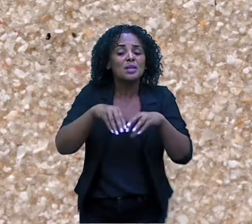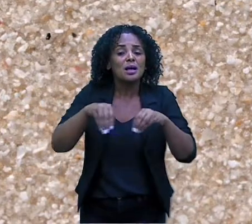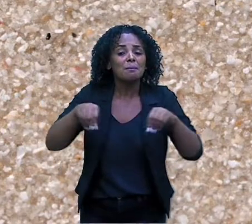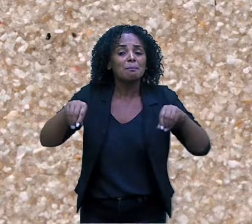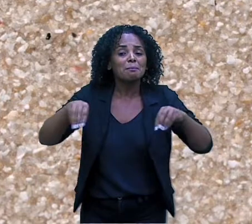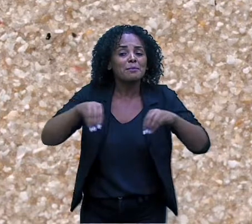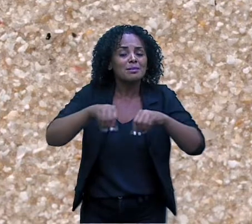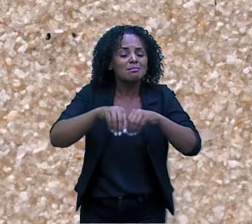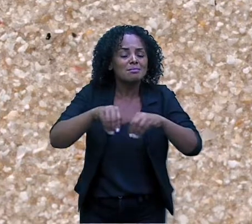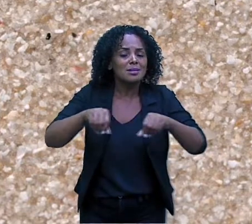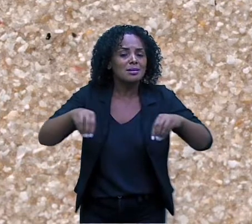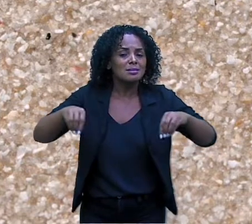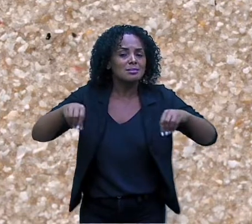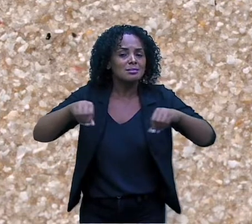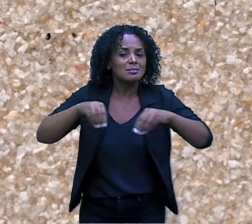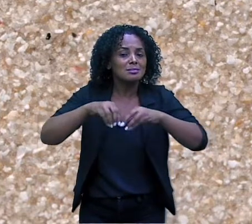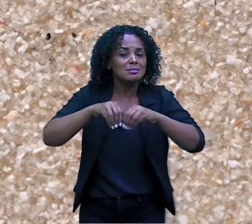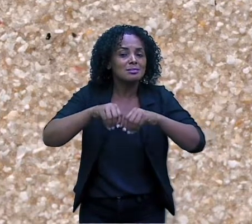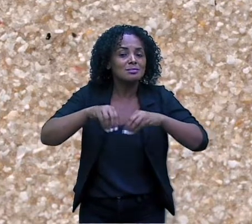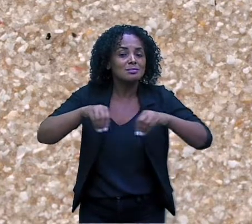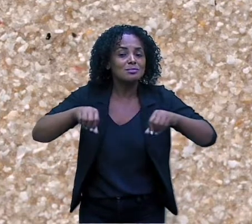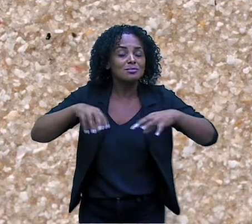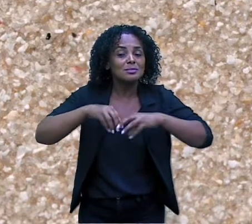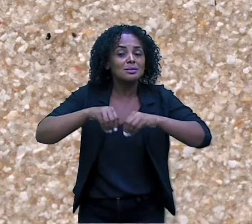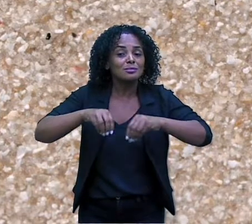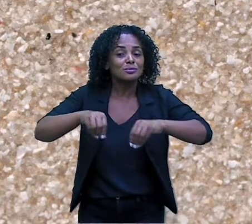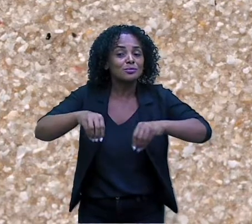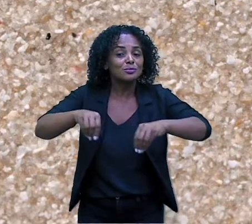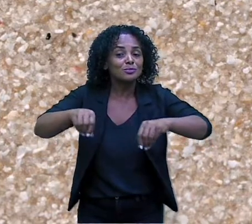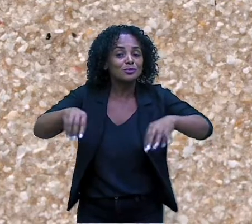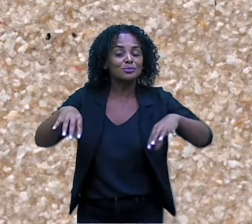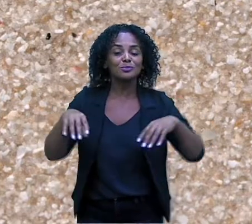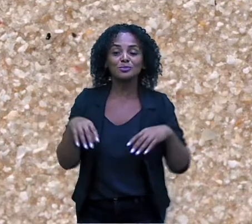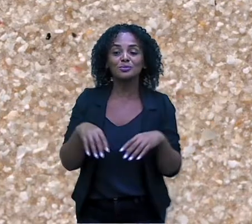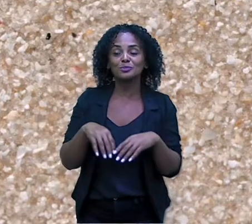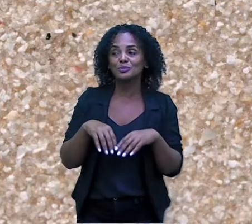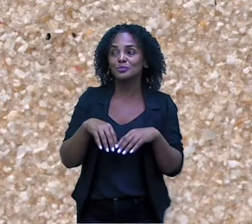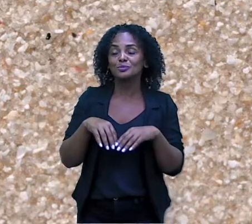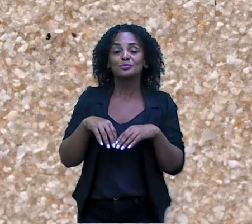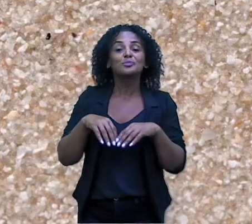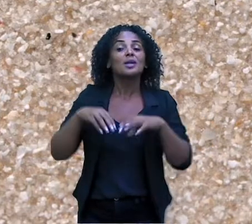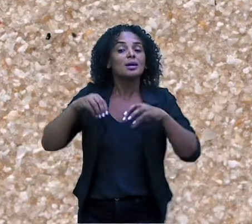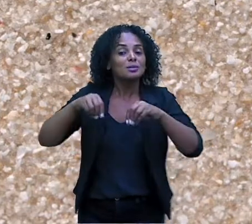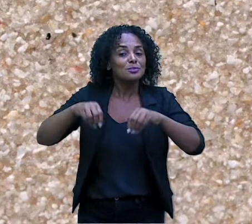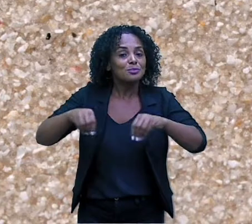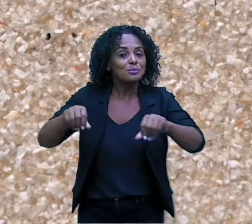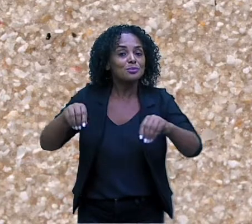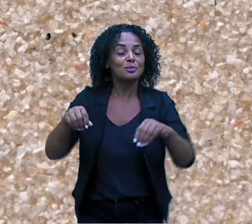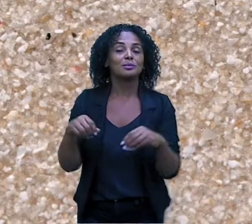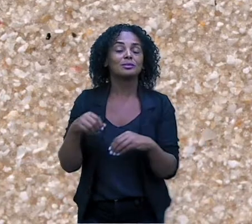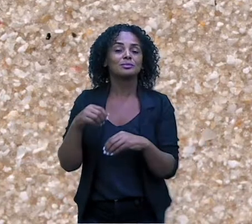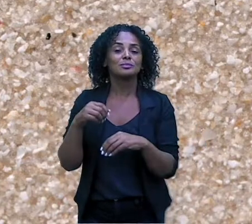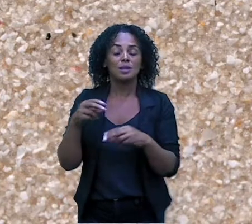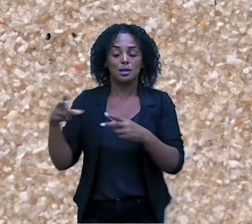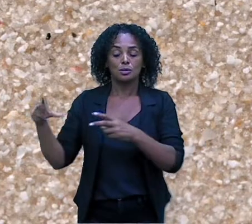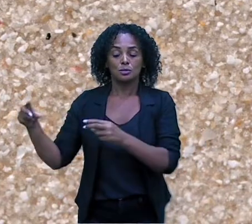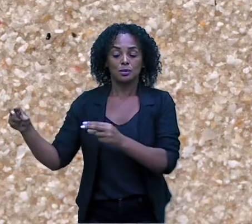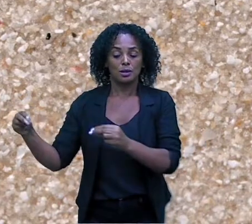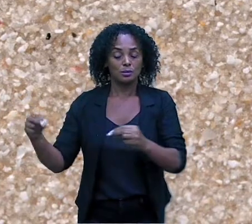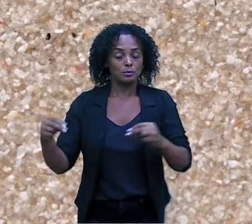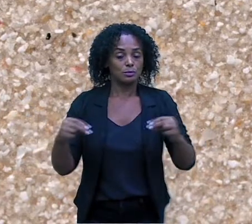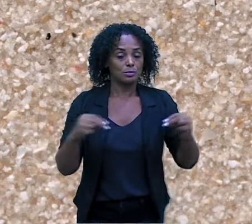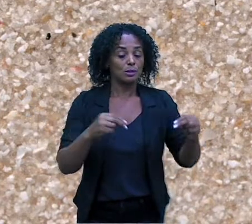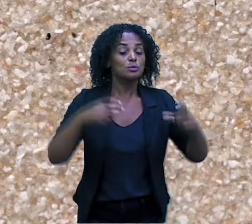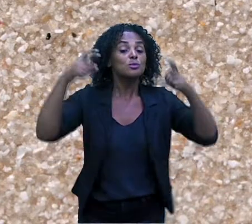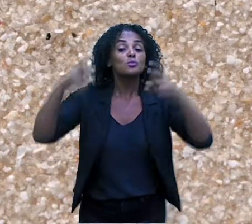Terra. Sand. I'm sorry, terra não, areia, gente. A pista tá ficando crazy. Vamos lá. Crab. Crab. E